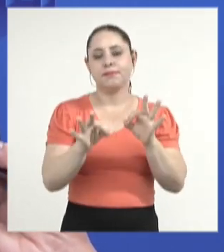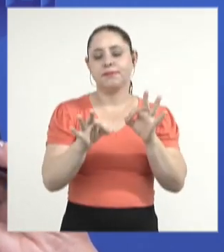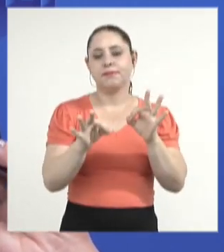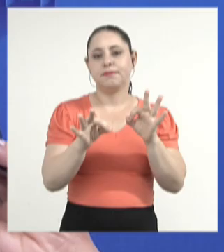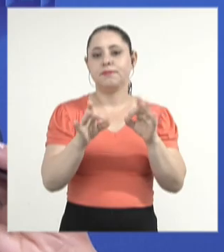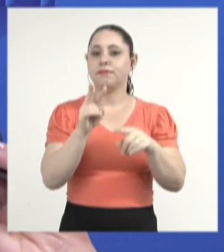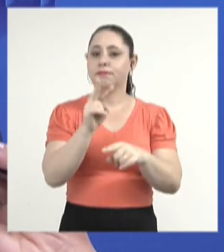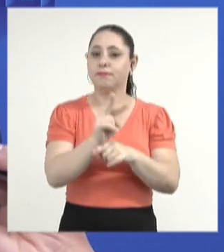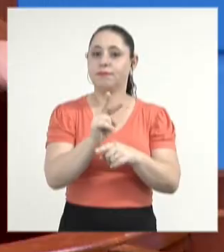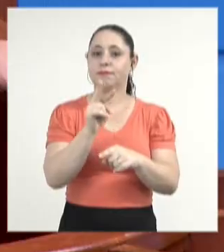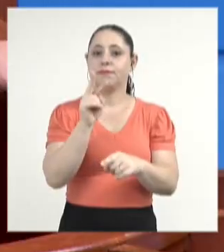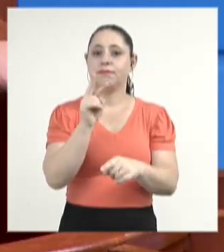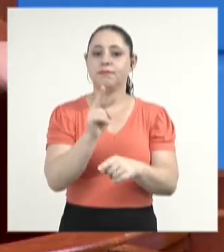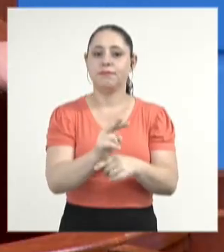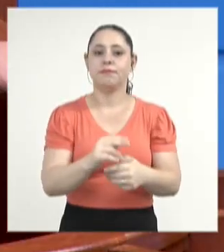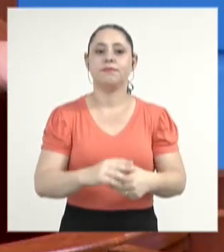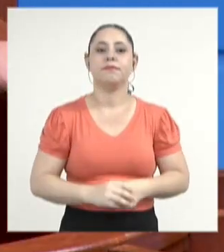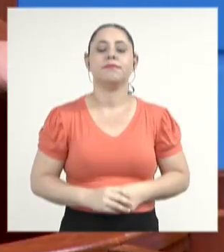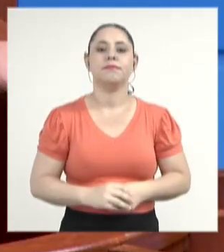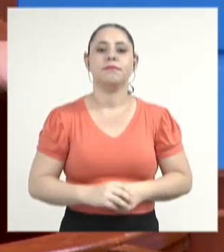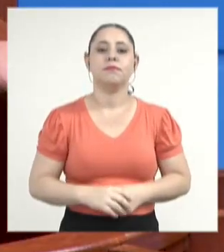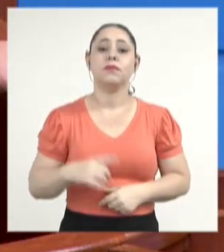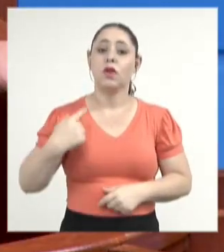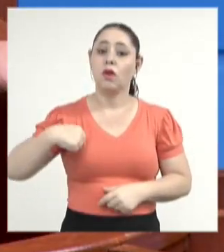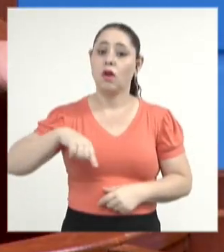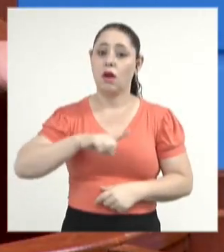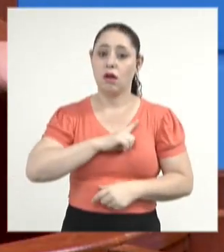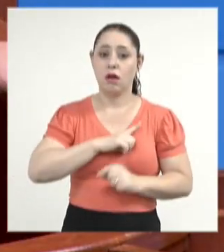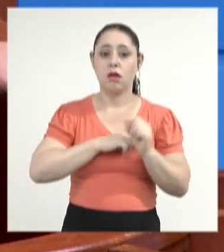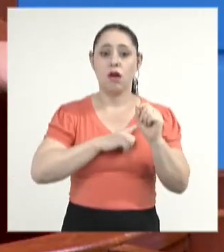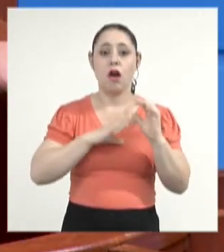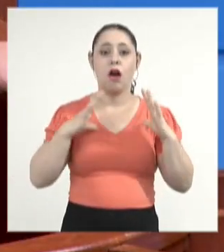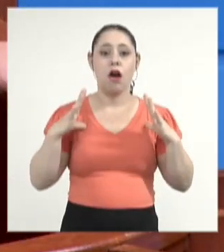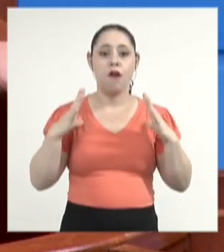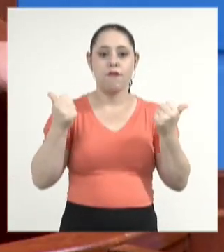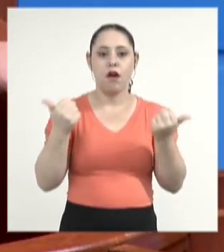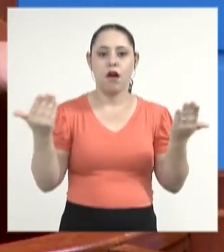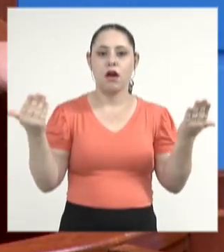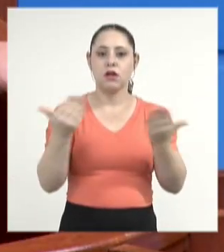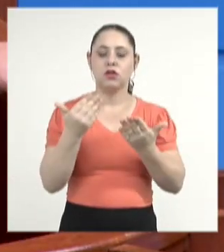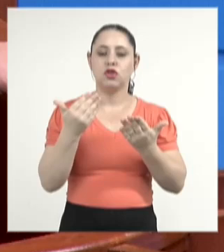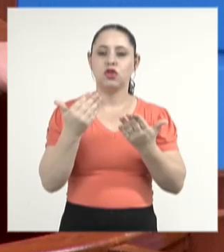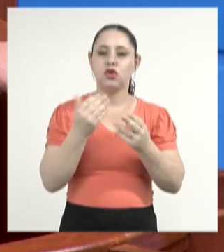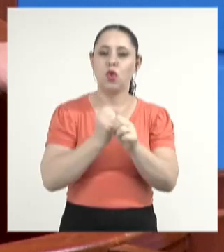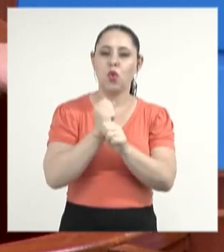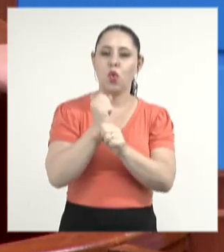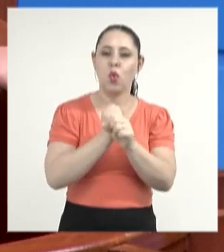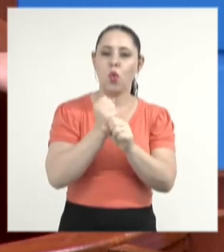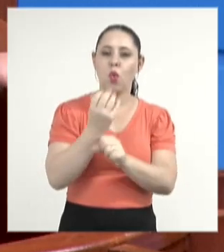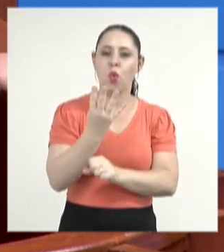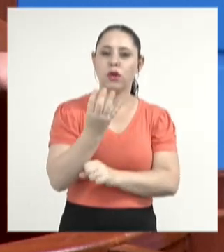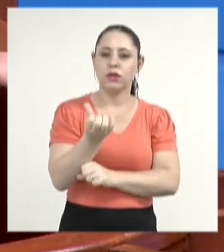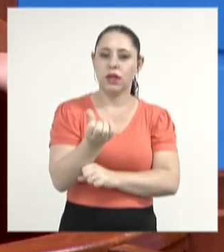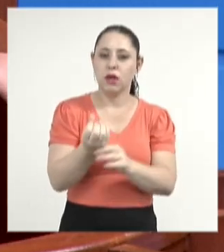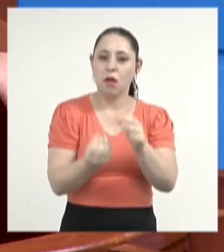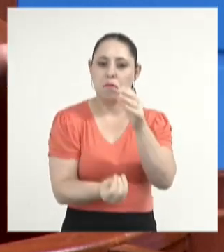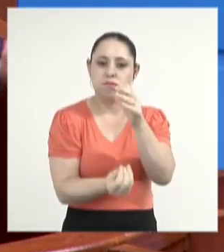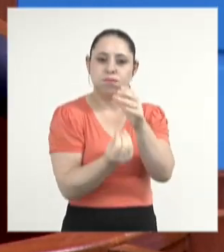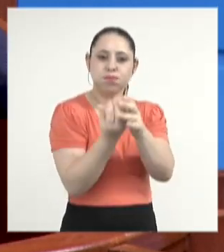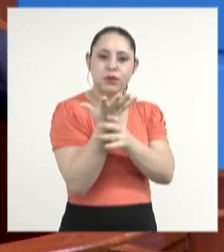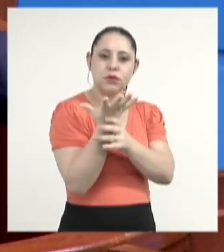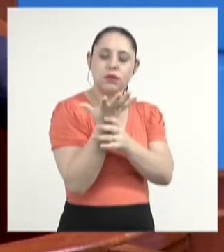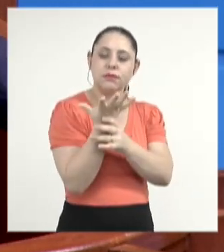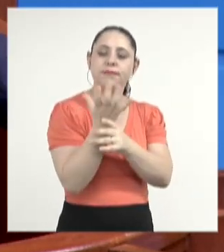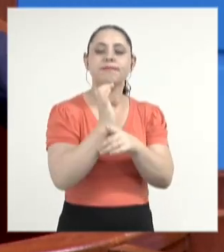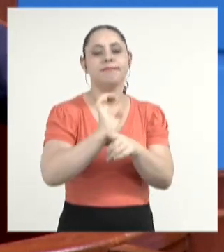essa preservação. Nós comemoramos este ano 46 anos da criação